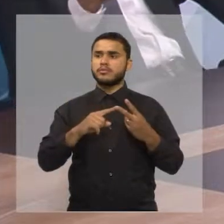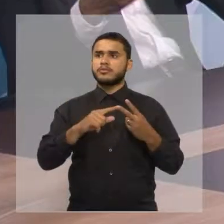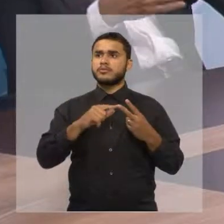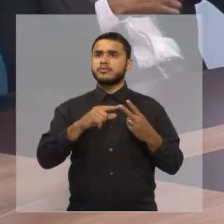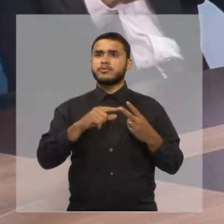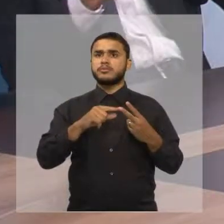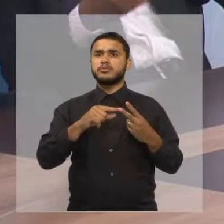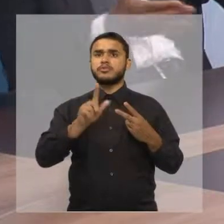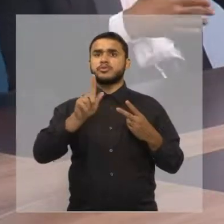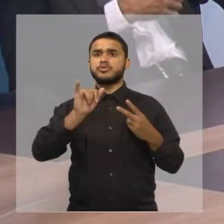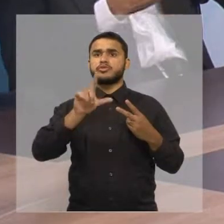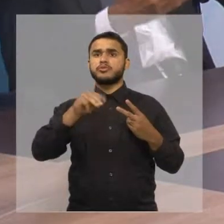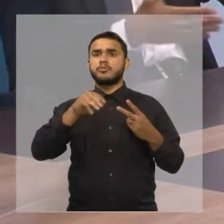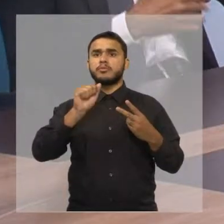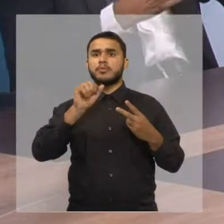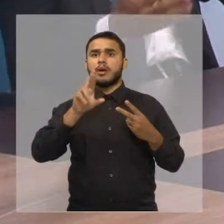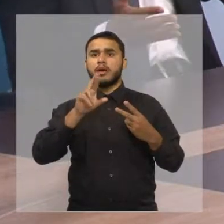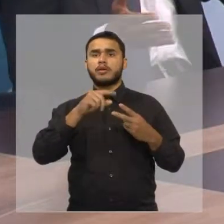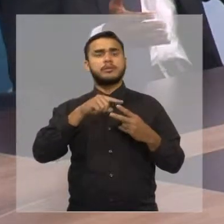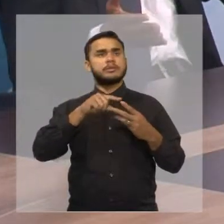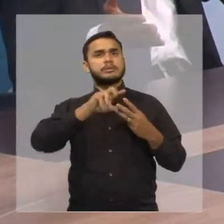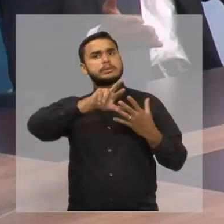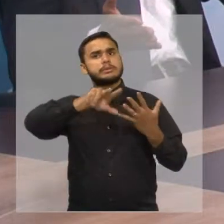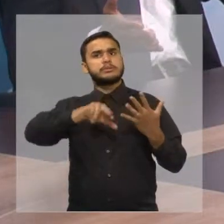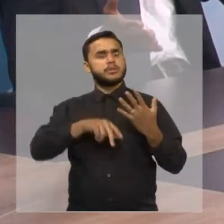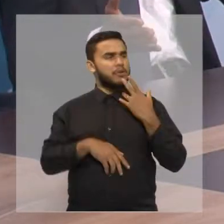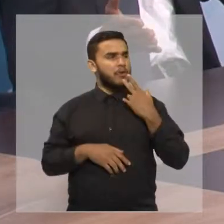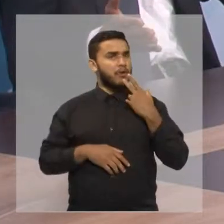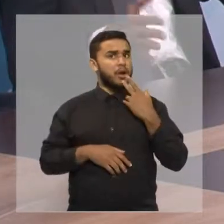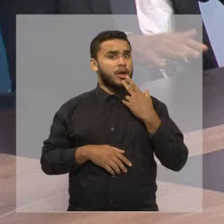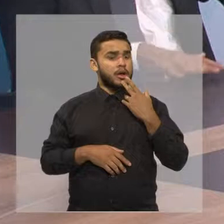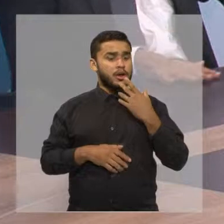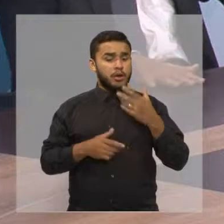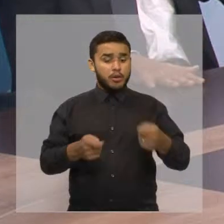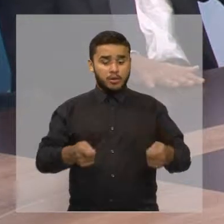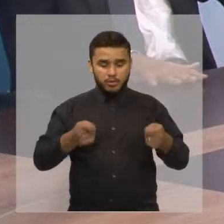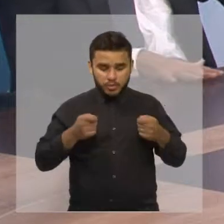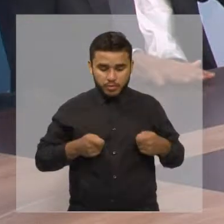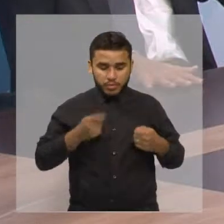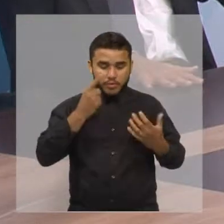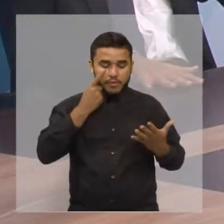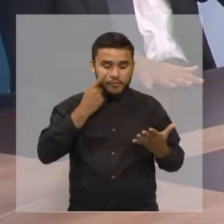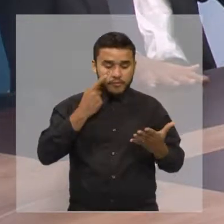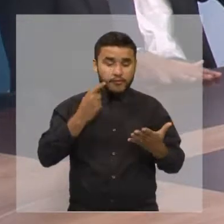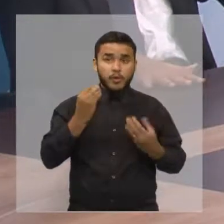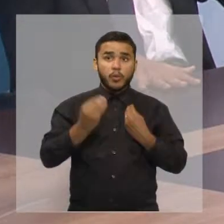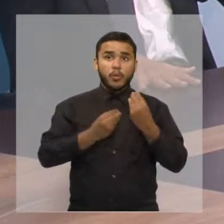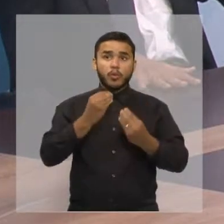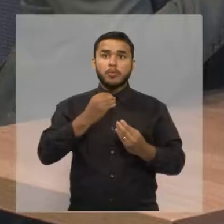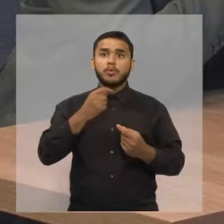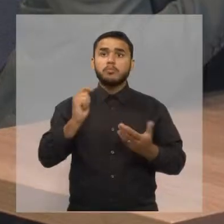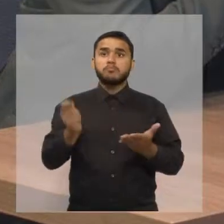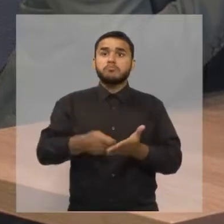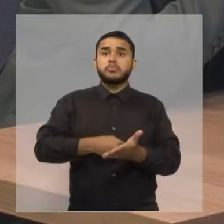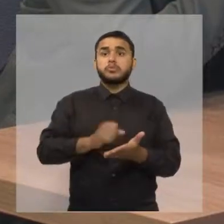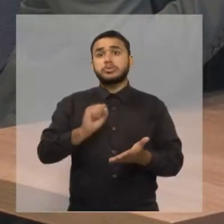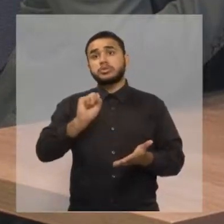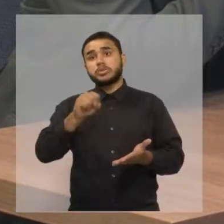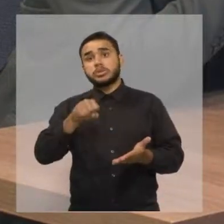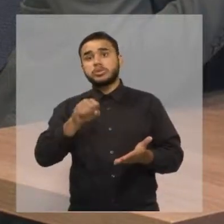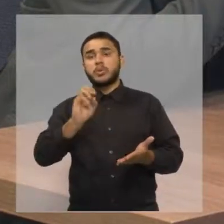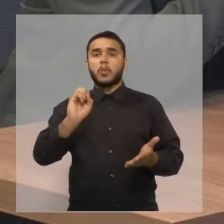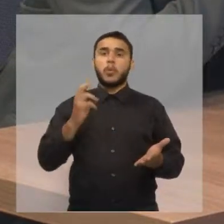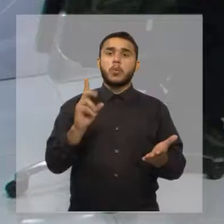falando fora dos autos, dizendo o que é que entendem daquilo. Eu vejo aí um certo abuso de autoridade. Ou seja,